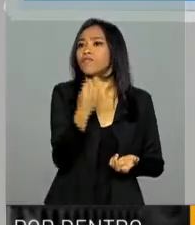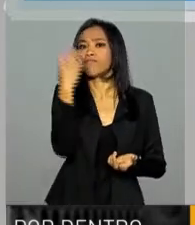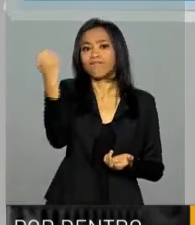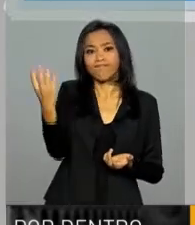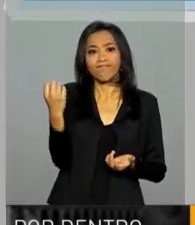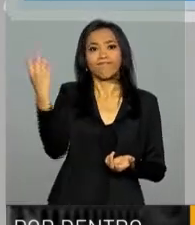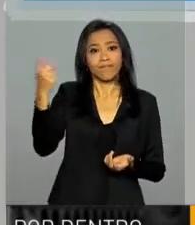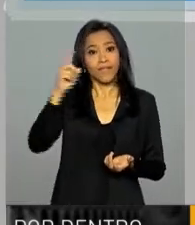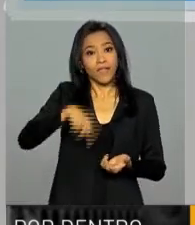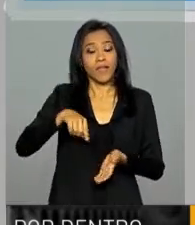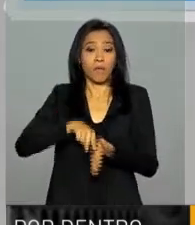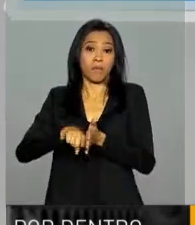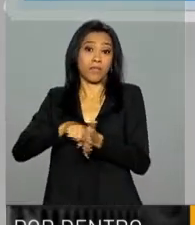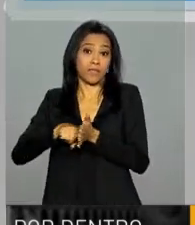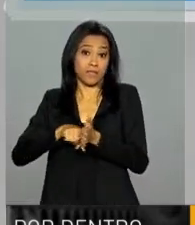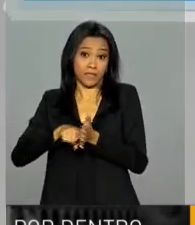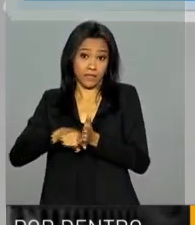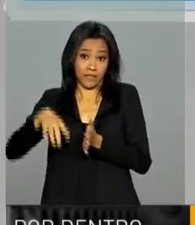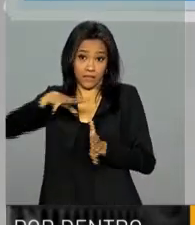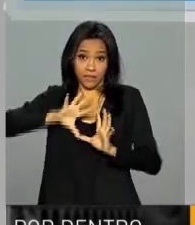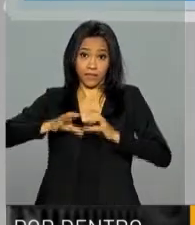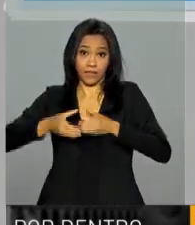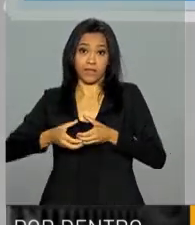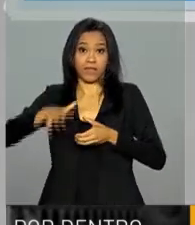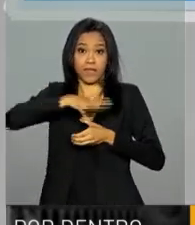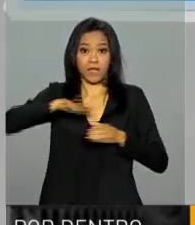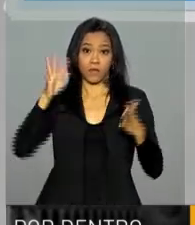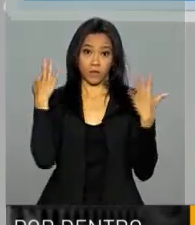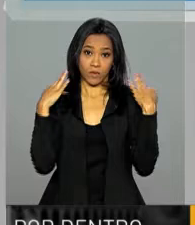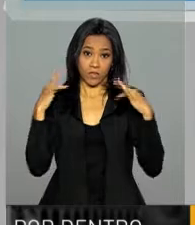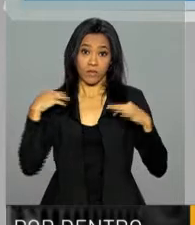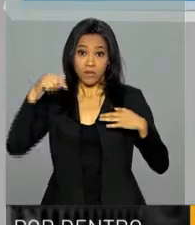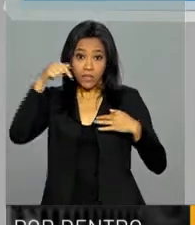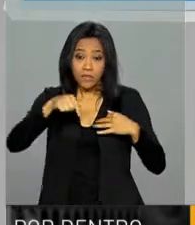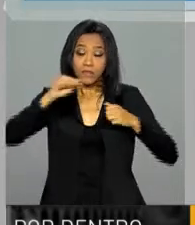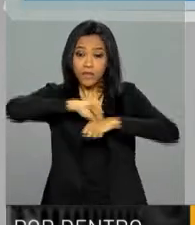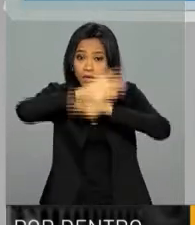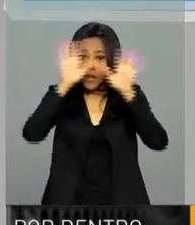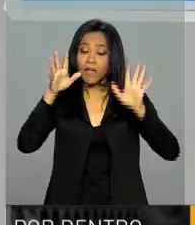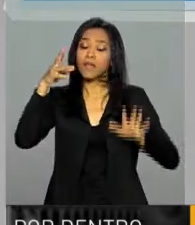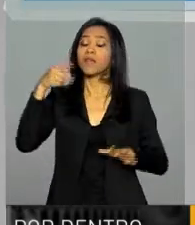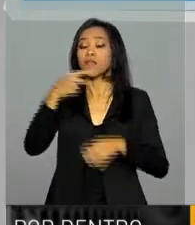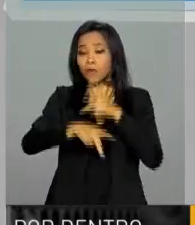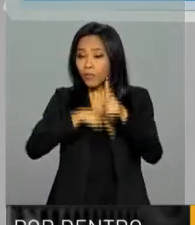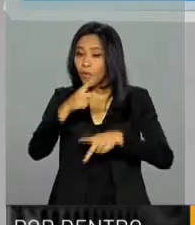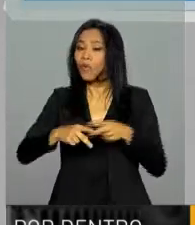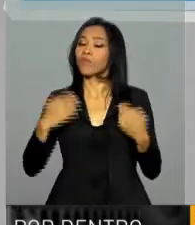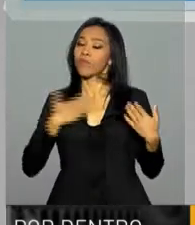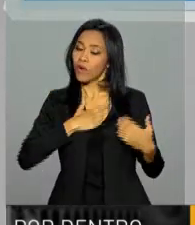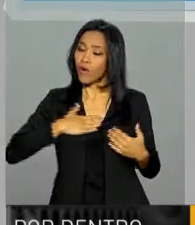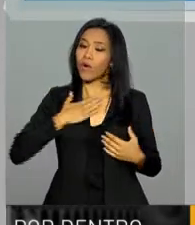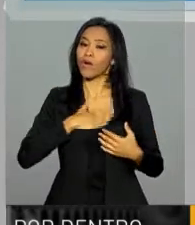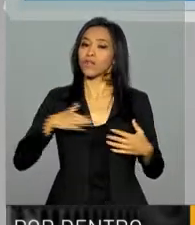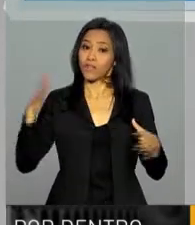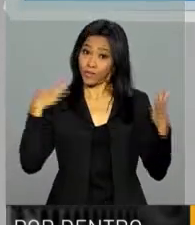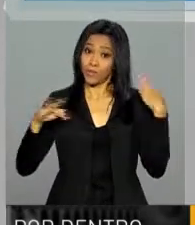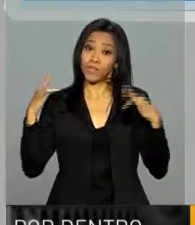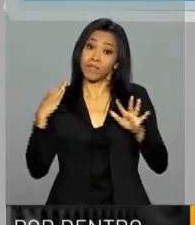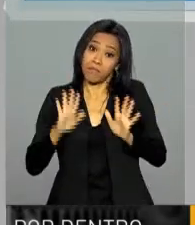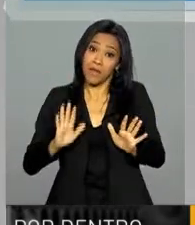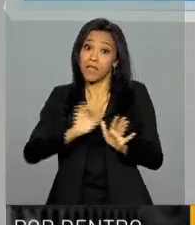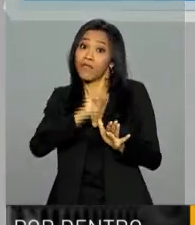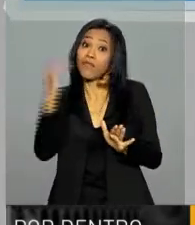organização mundial do turismo e deixa claro que a população daqui gosta de fazer turismo só que lá